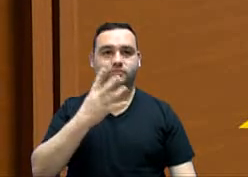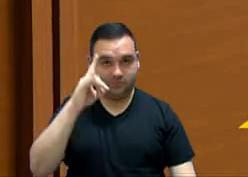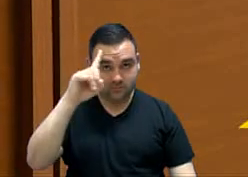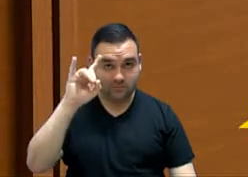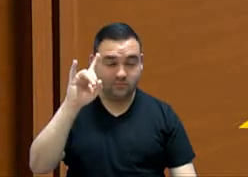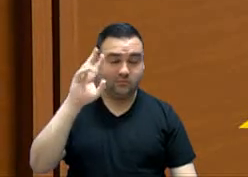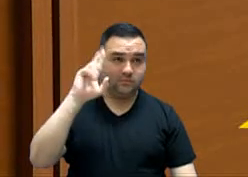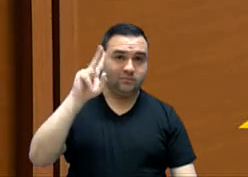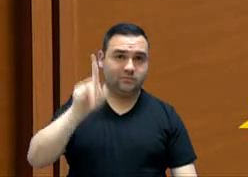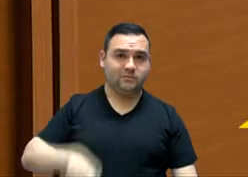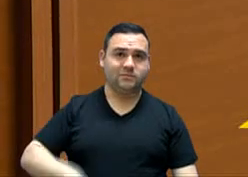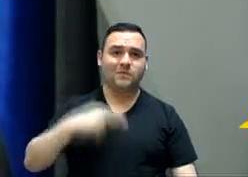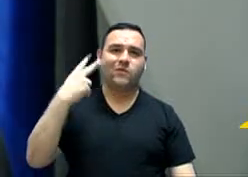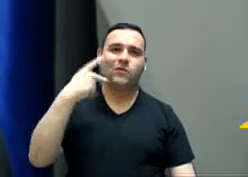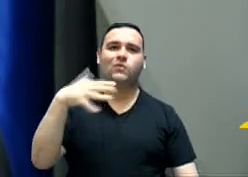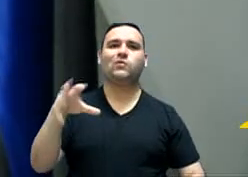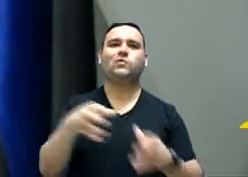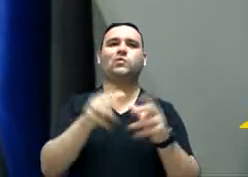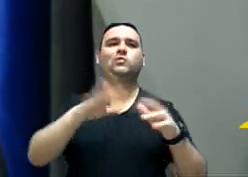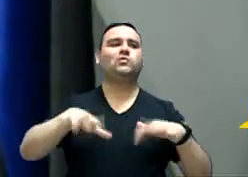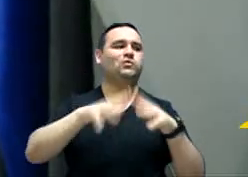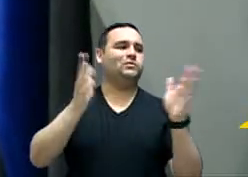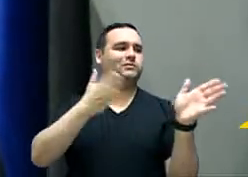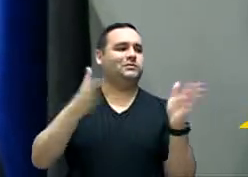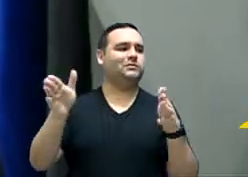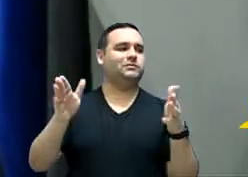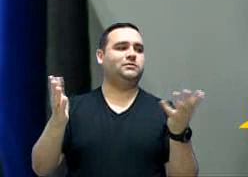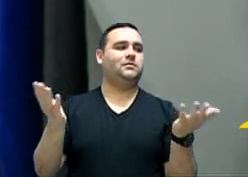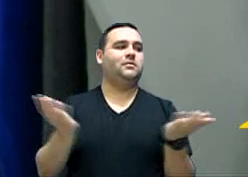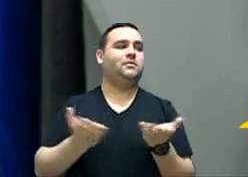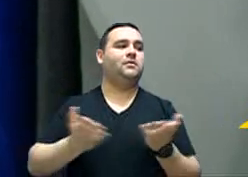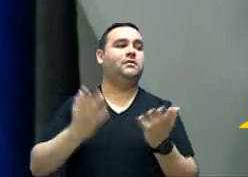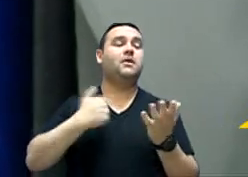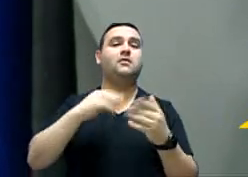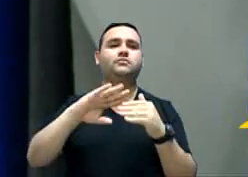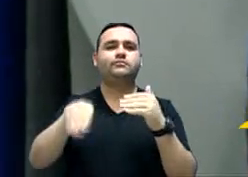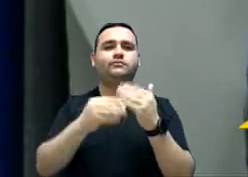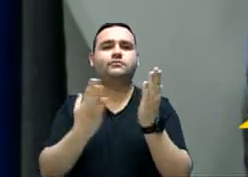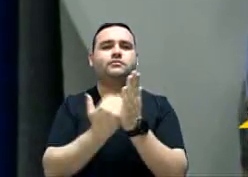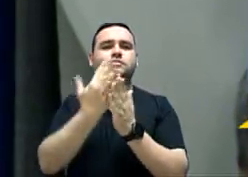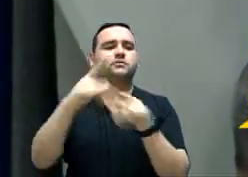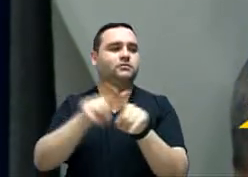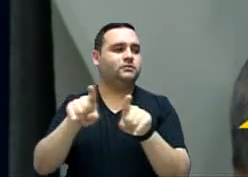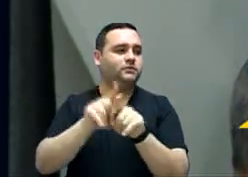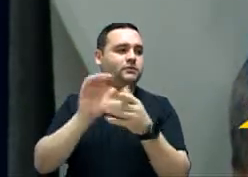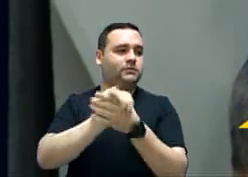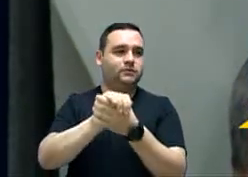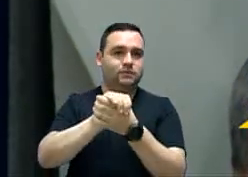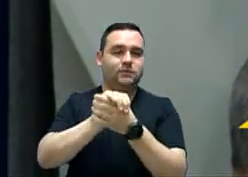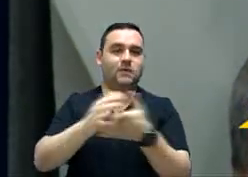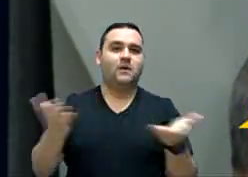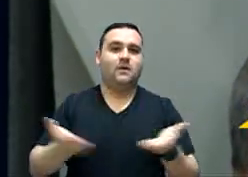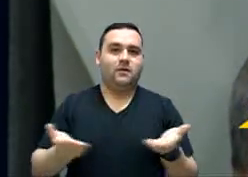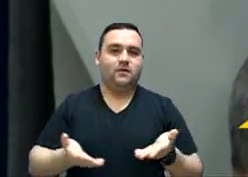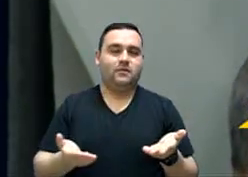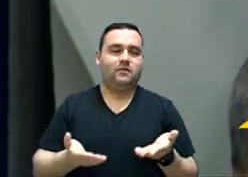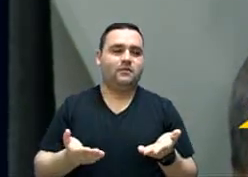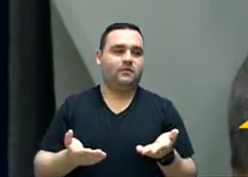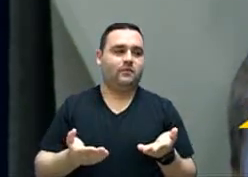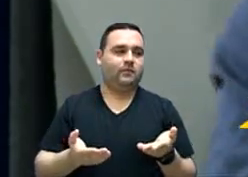Bom dia, senhor presidente, vereadoras, vereadores, todos que nos acompanham. Só acrescentando, vereador Anselmo, mais uma vez parabenizando